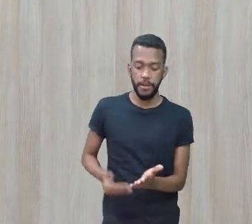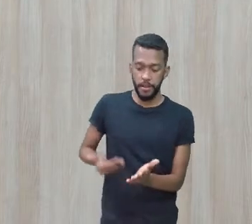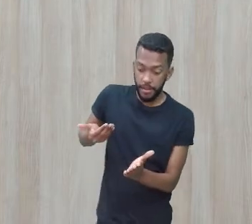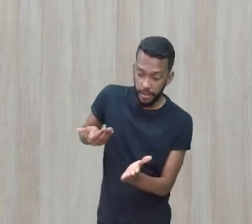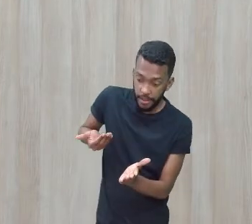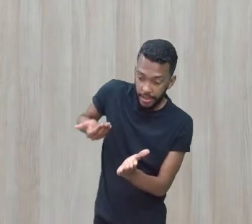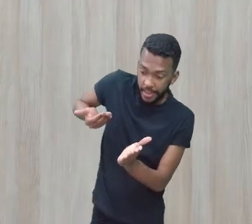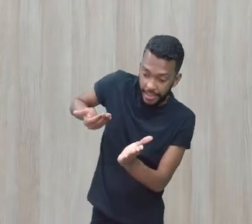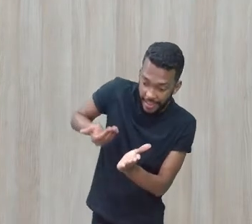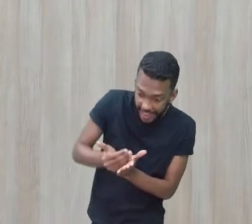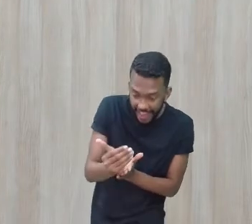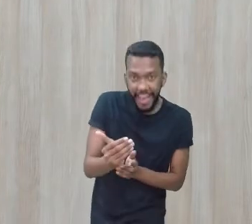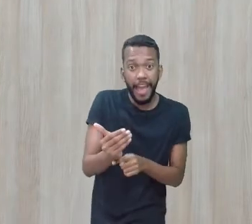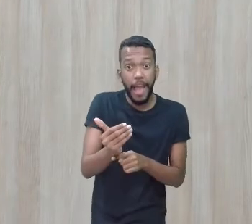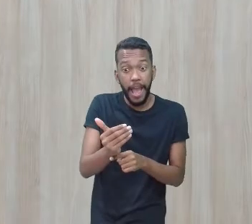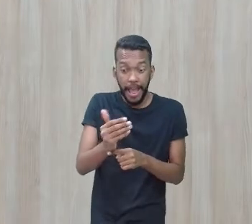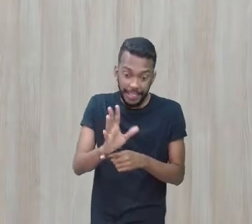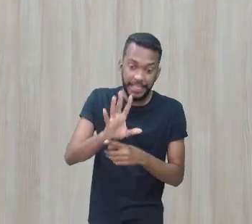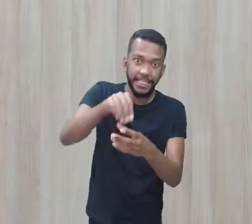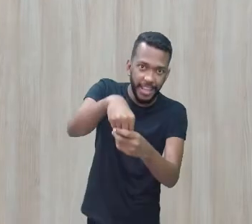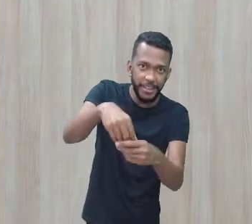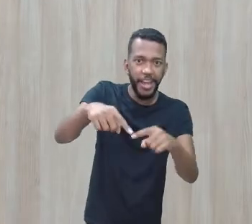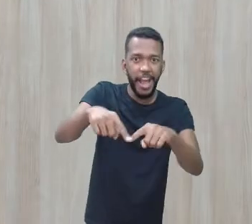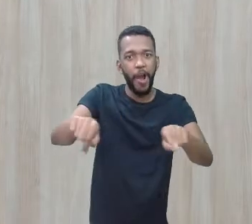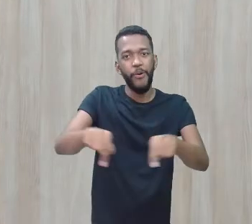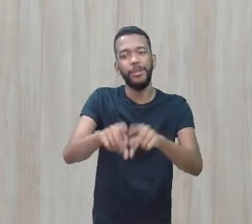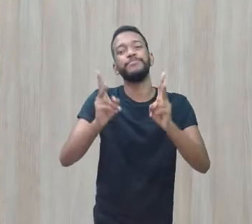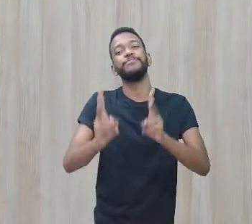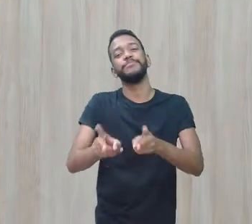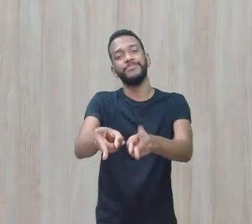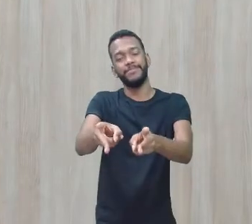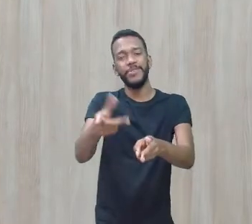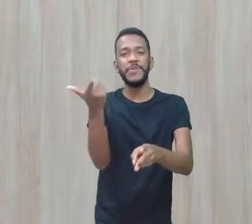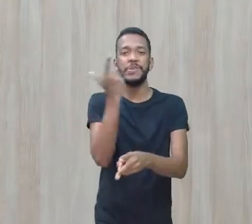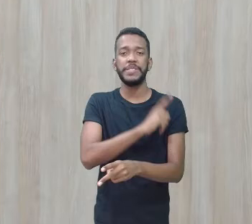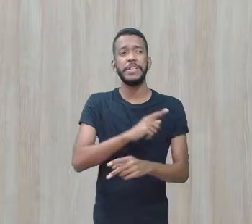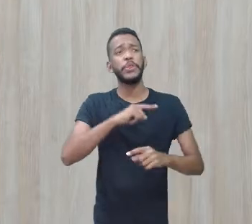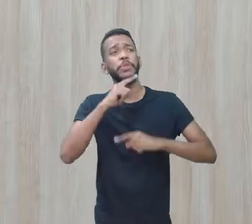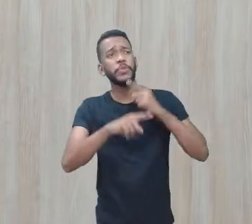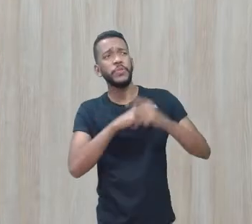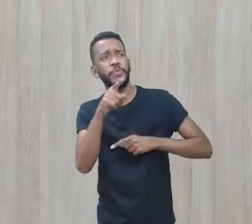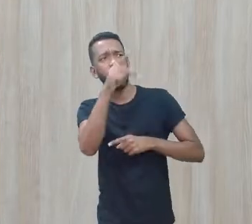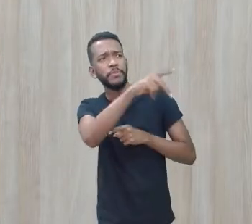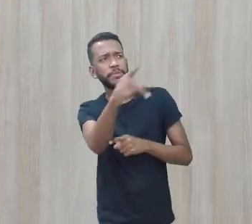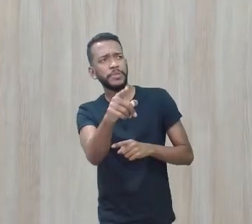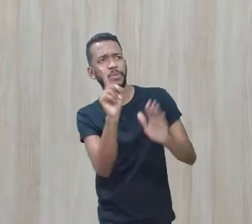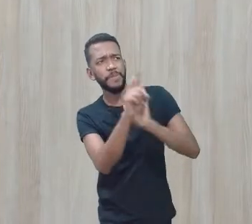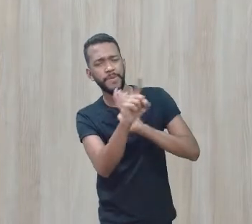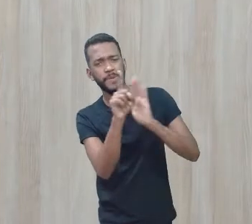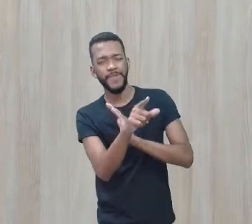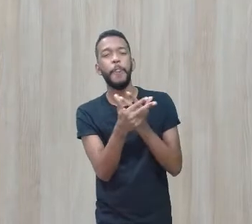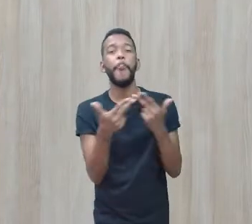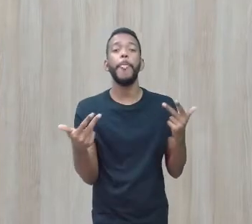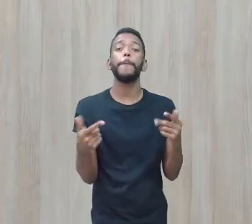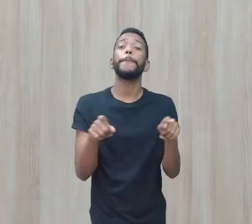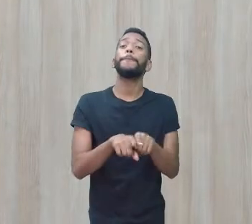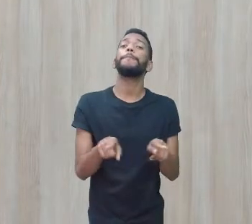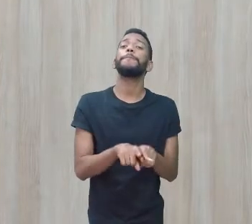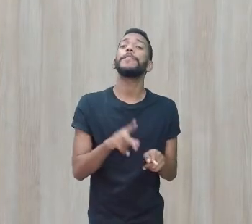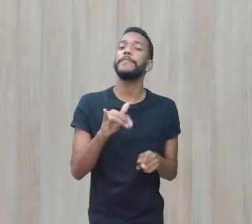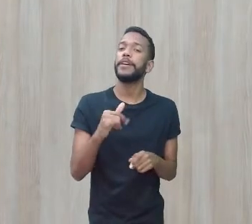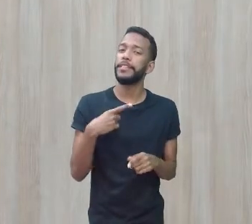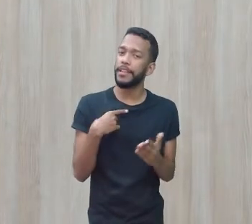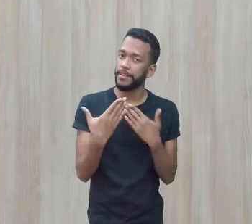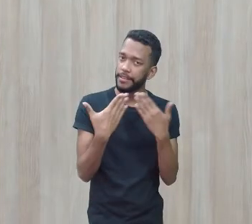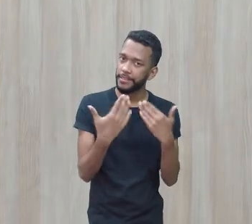inicial e dentro da sala de aula, vocês é que vão ter a dúvida, tirar as dúvidas com os professores. Lembrando que a gente também tá para ter esse